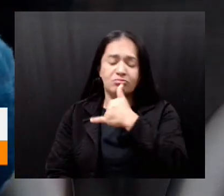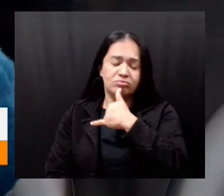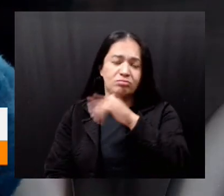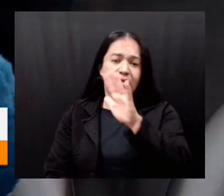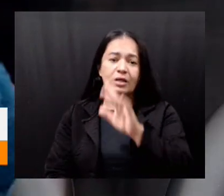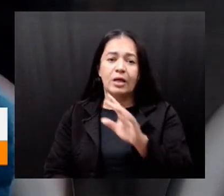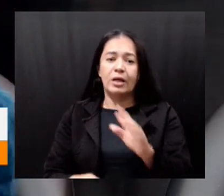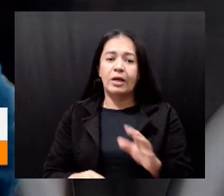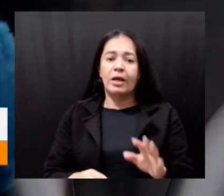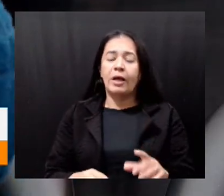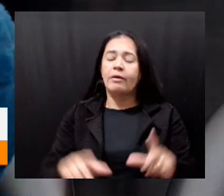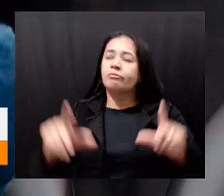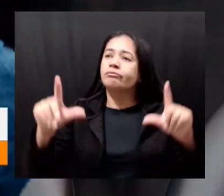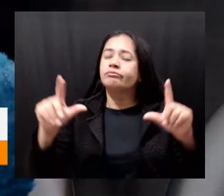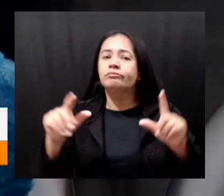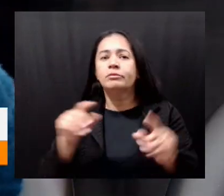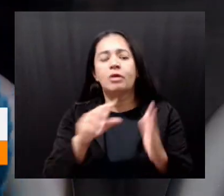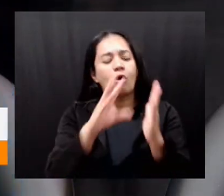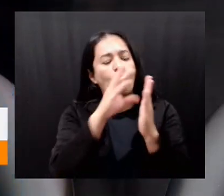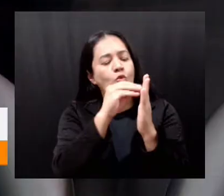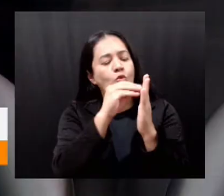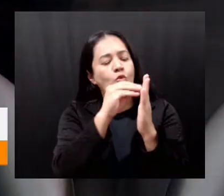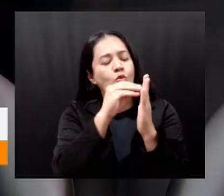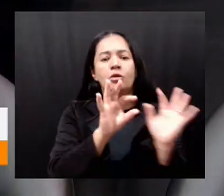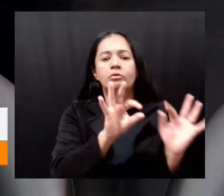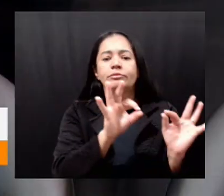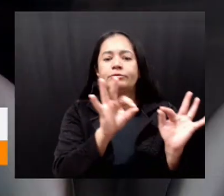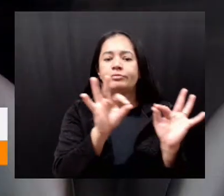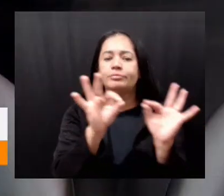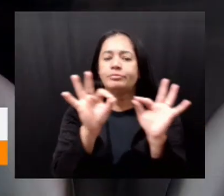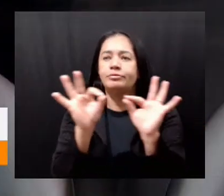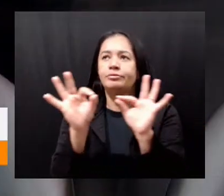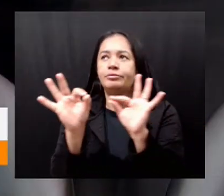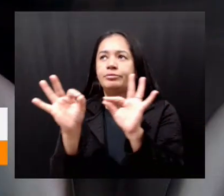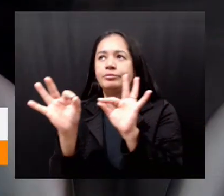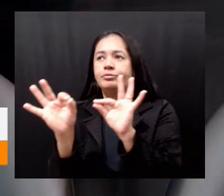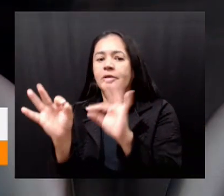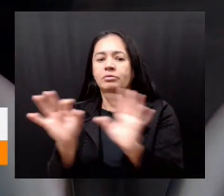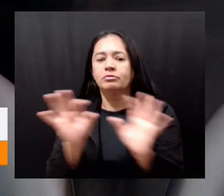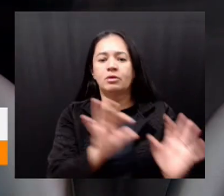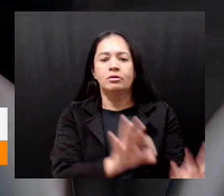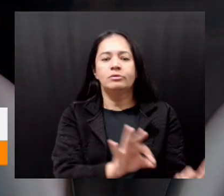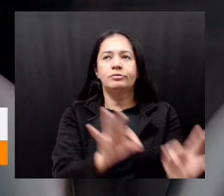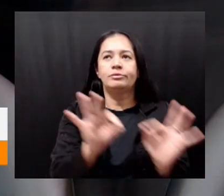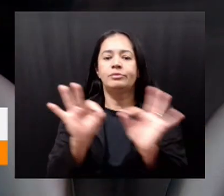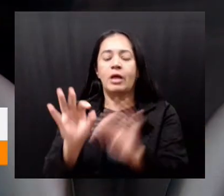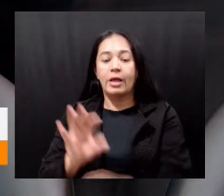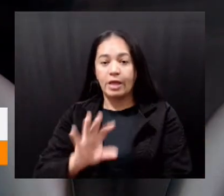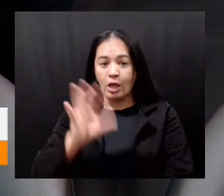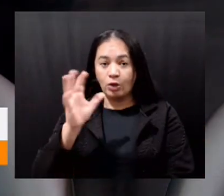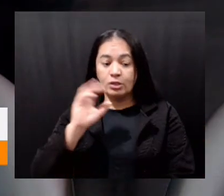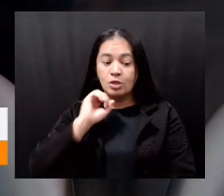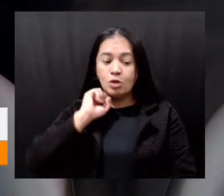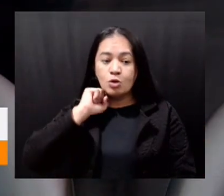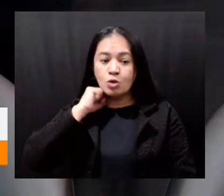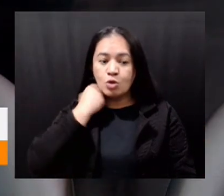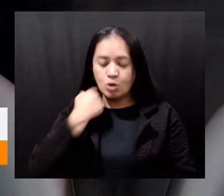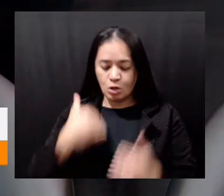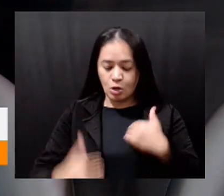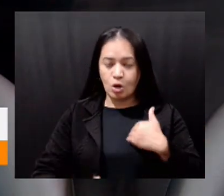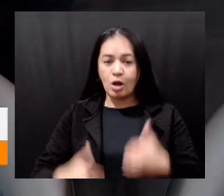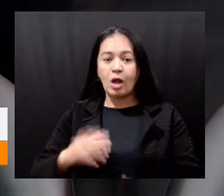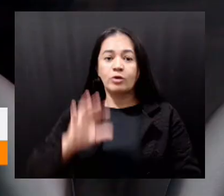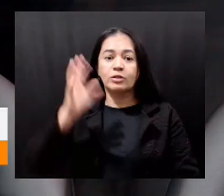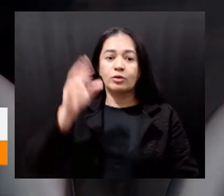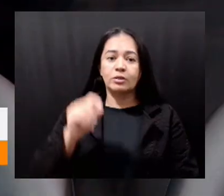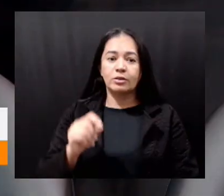esses conteúdos diversas vezes, gera esse evento estressor no corpo dela. O que vai acontecer? Ela vai ter uma